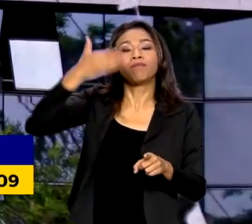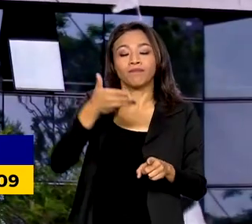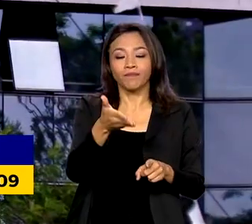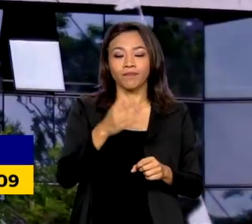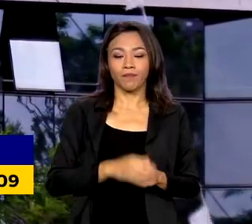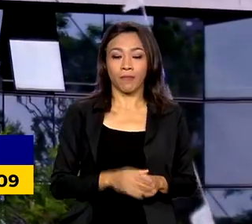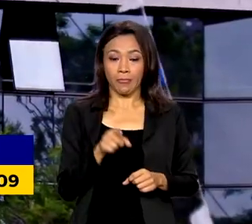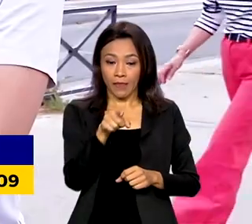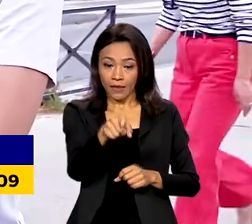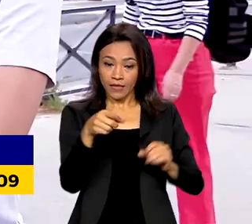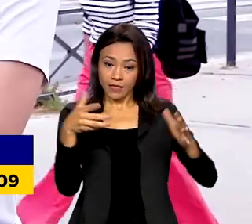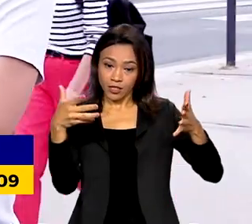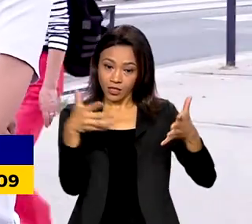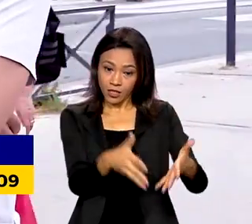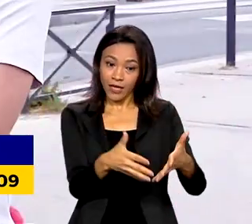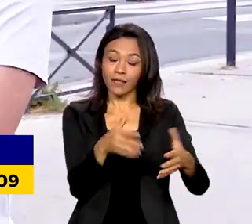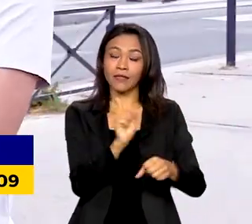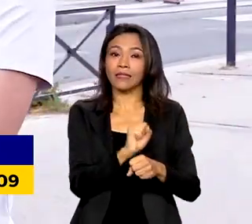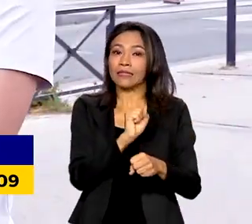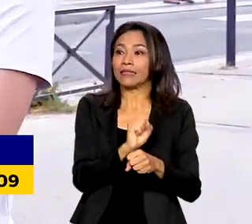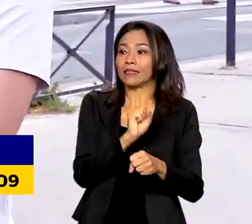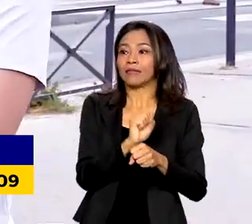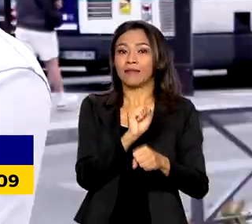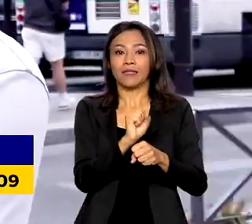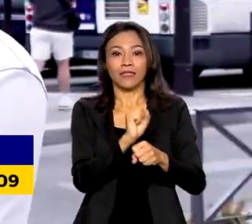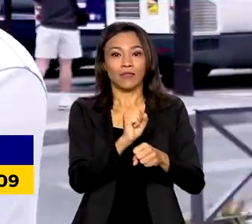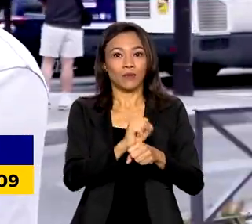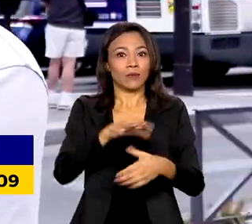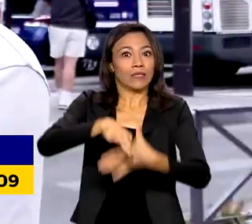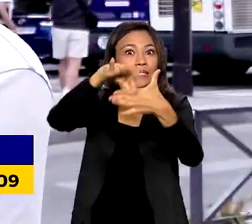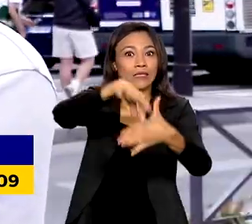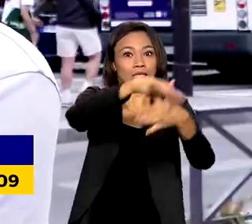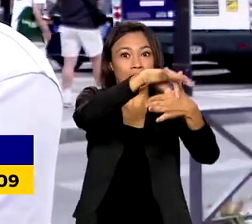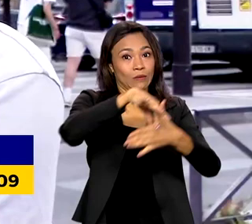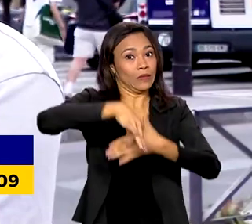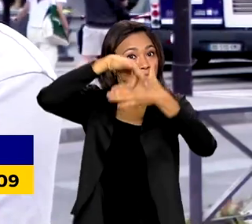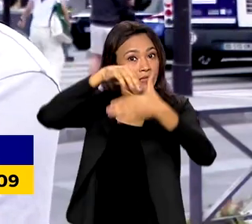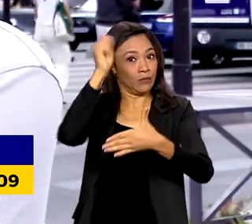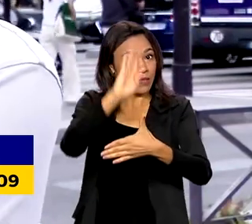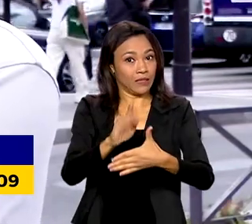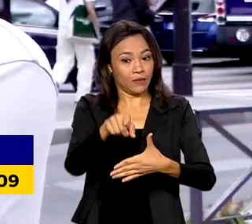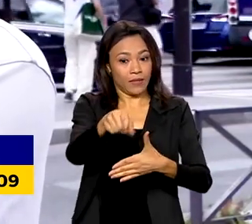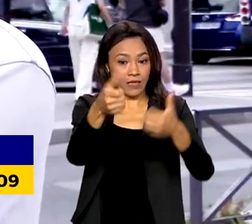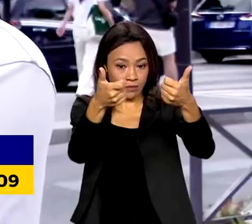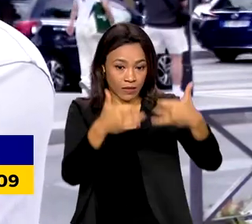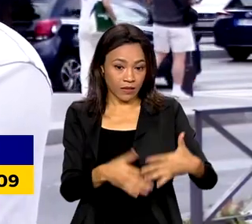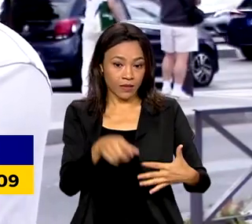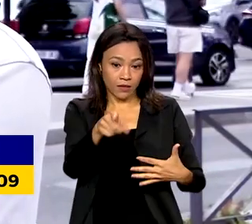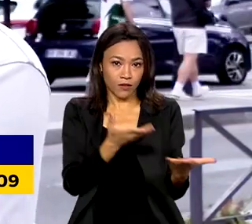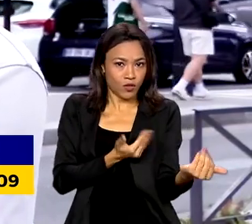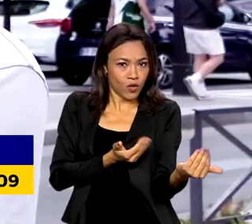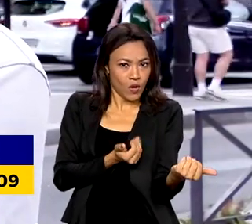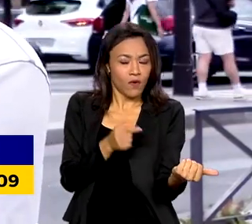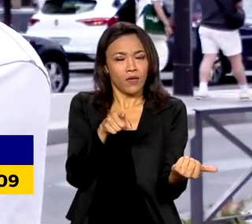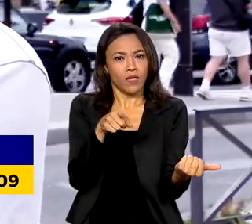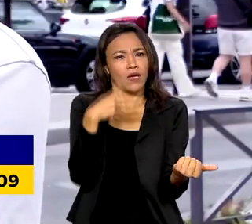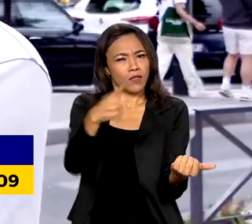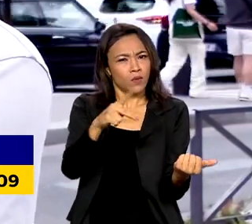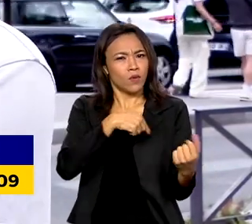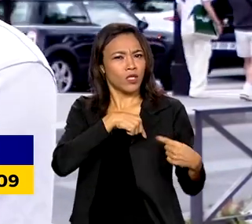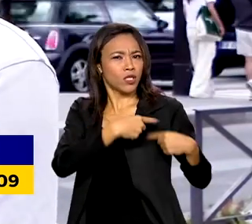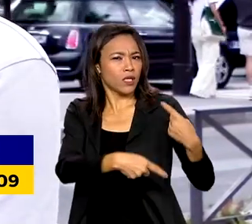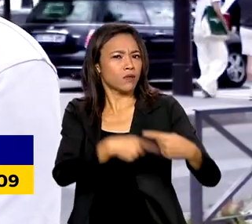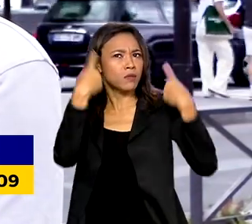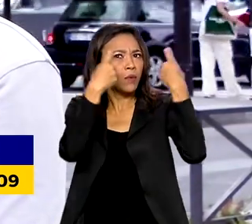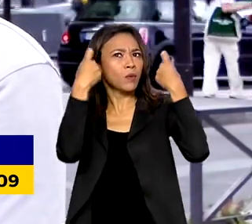Estado brasileiro já é aguardada com expectativa. Esse estudante francês diz que a geração dele se preocupa muito mais com as